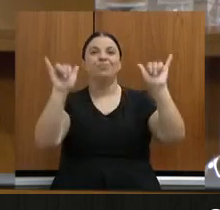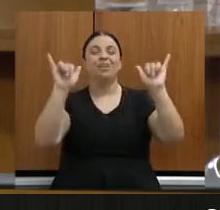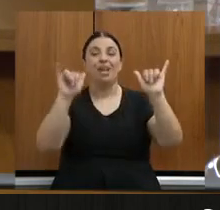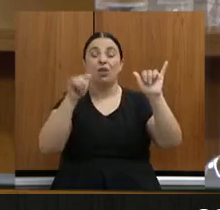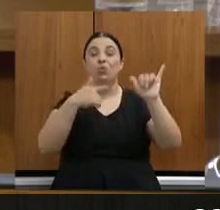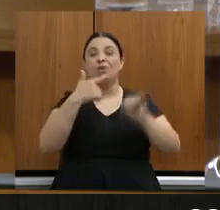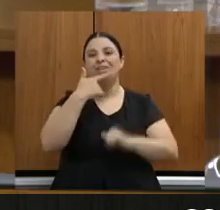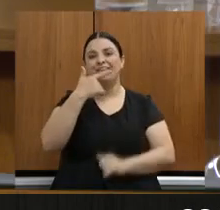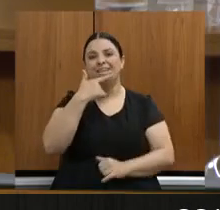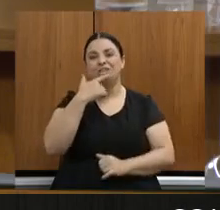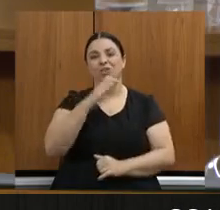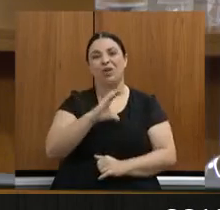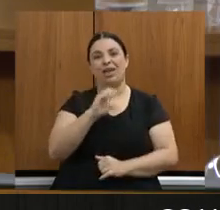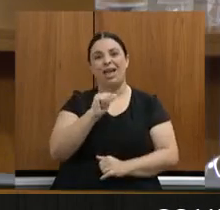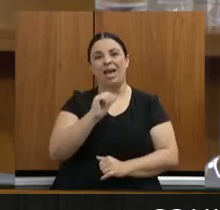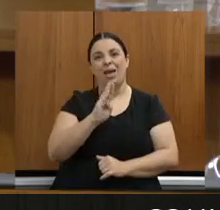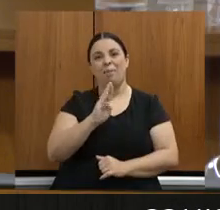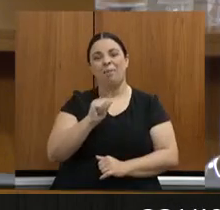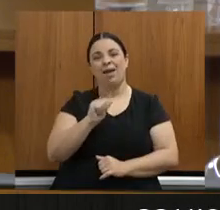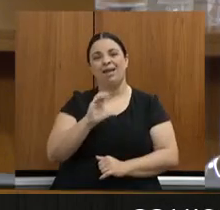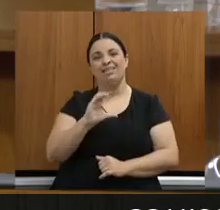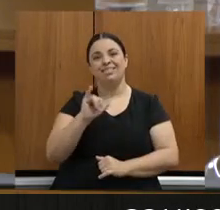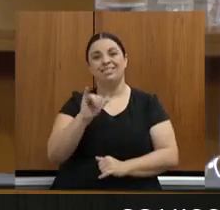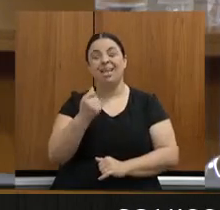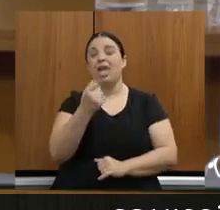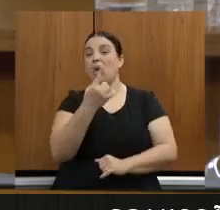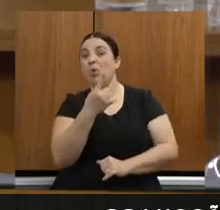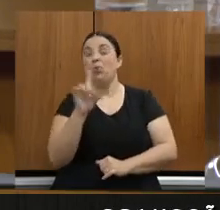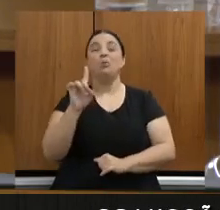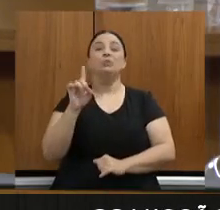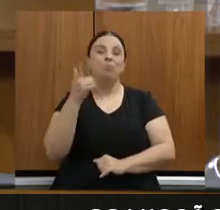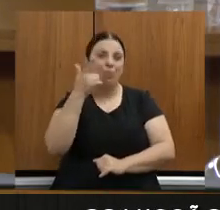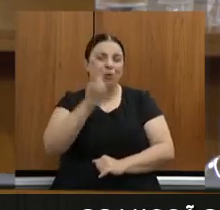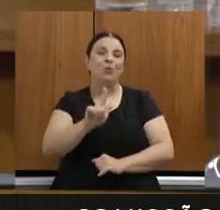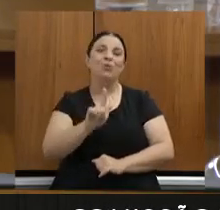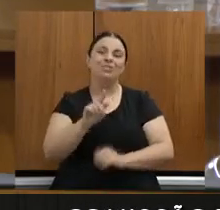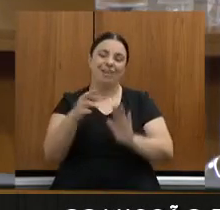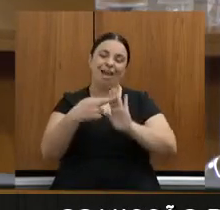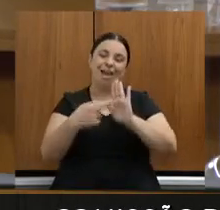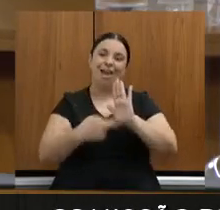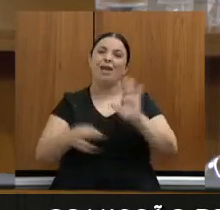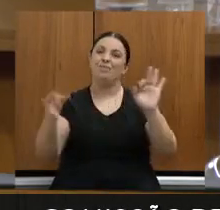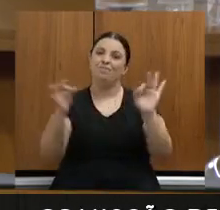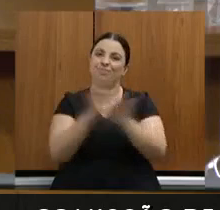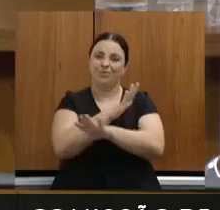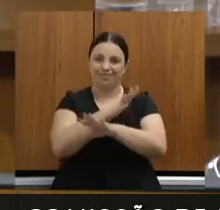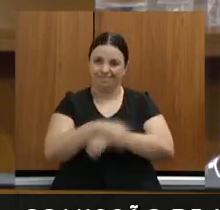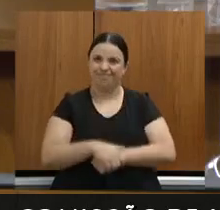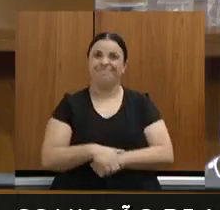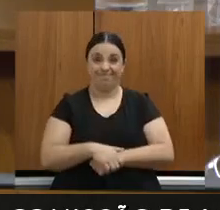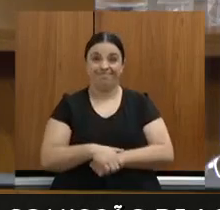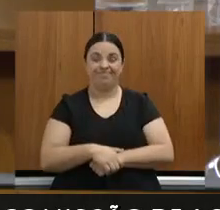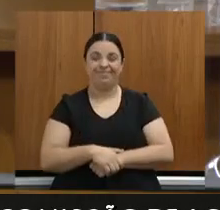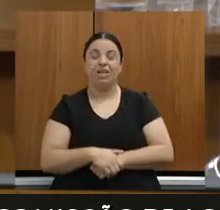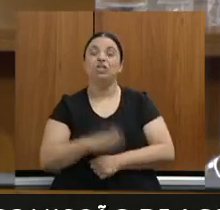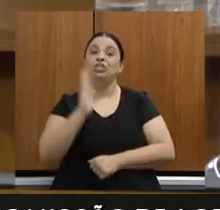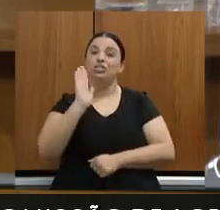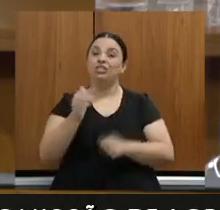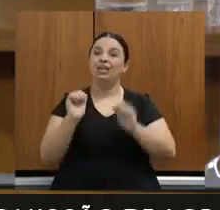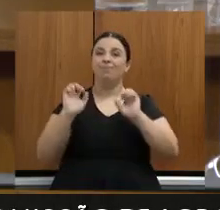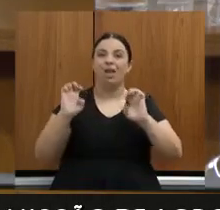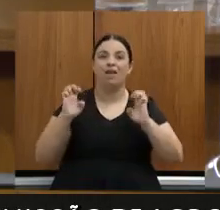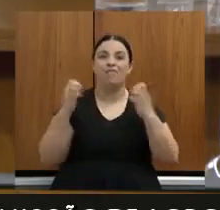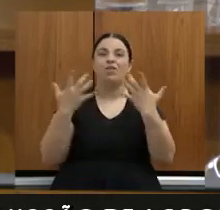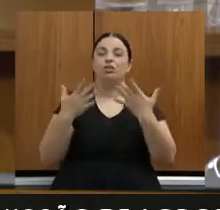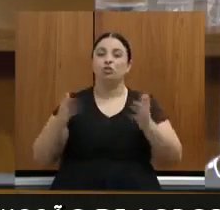que eu passo definitivo porque os produtores possam se regularizar nós fizemos também eventos de promoção